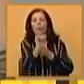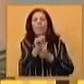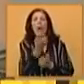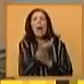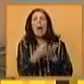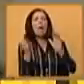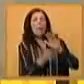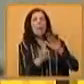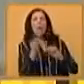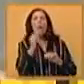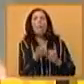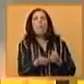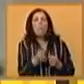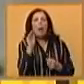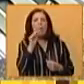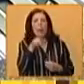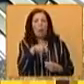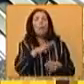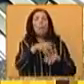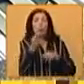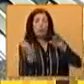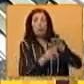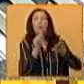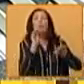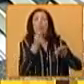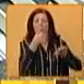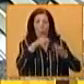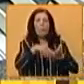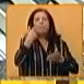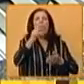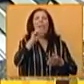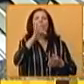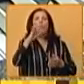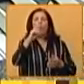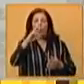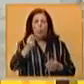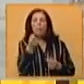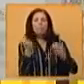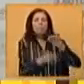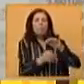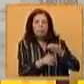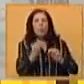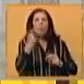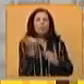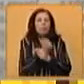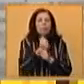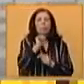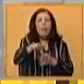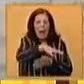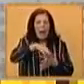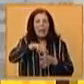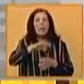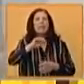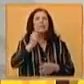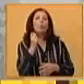A norma aplica-se aos tradicionais depósitos bancários, certificados de aforro, fundos de investimento e produtos financeiros na área dos